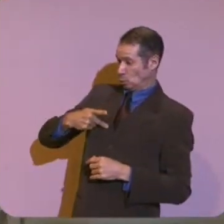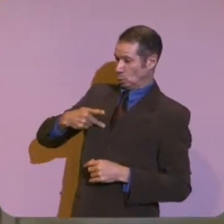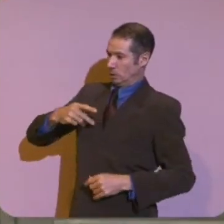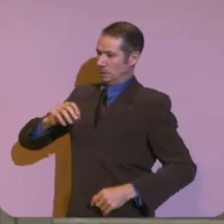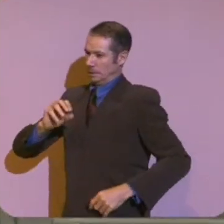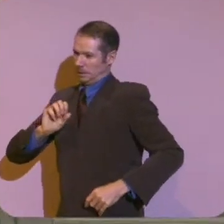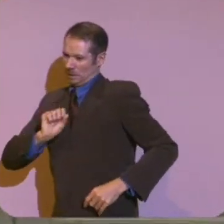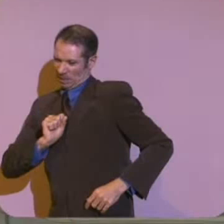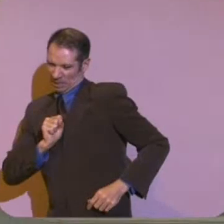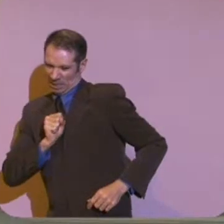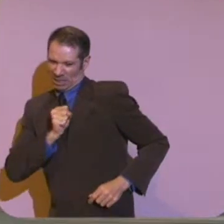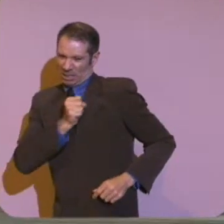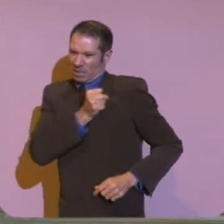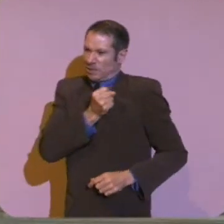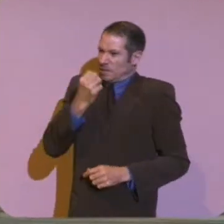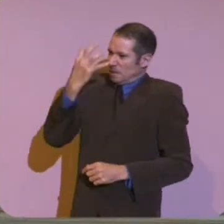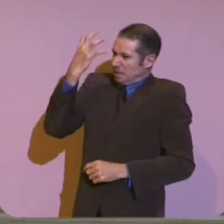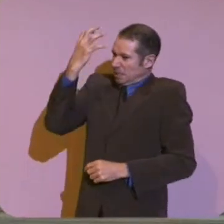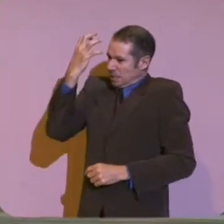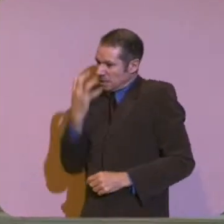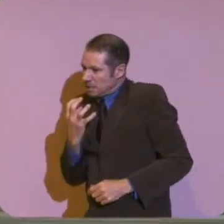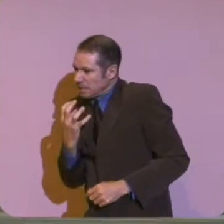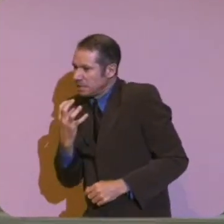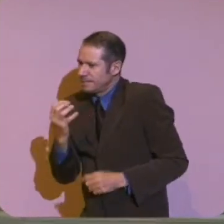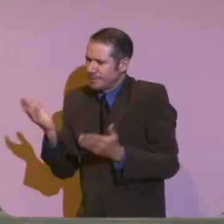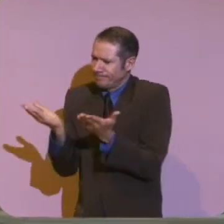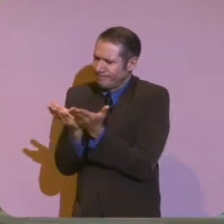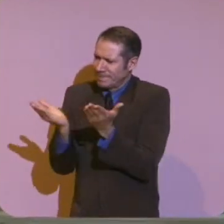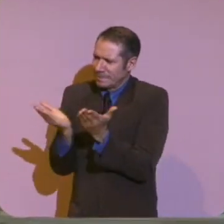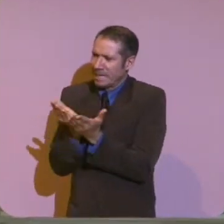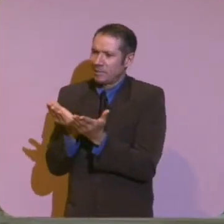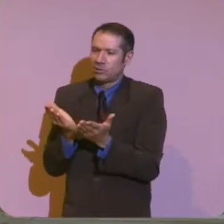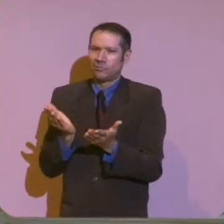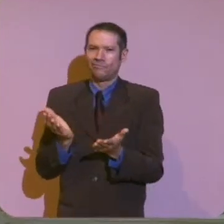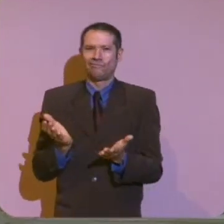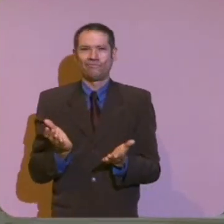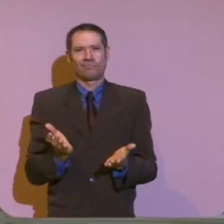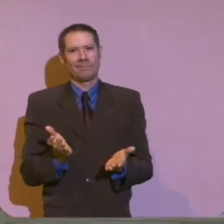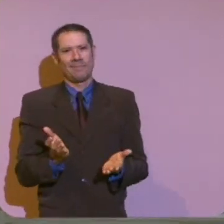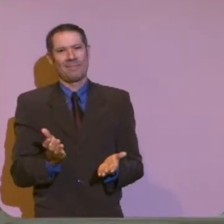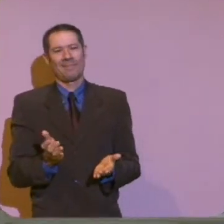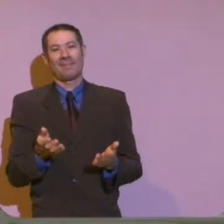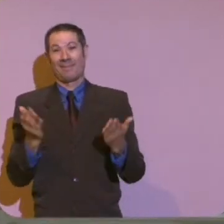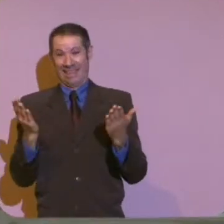raiva de crente, agora eu virei crente.